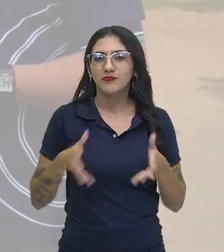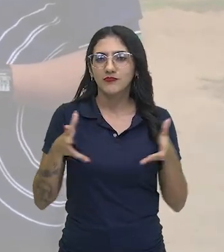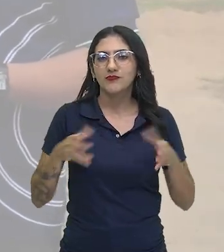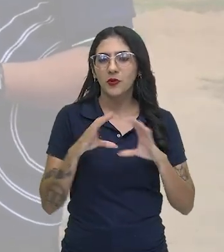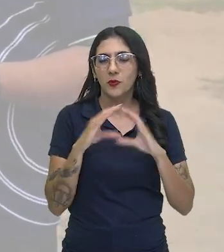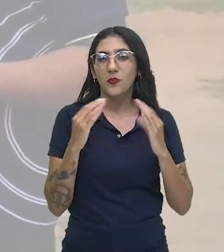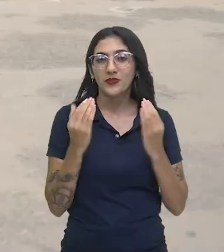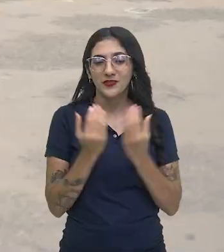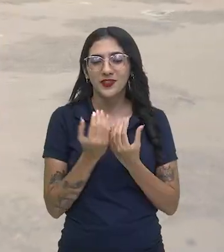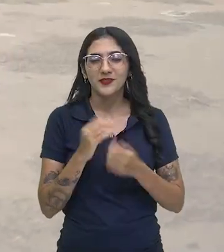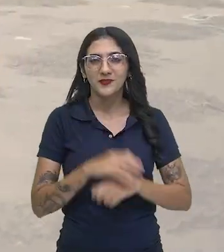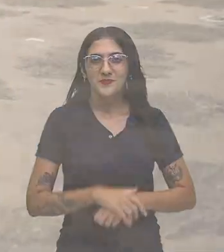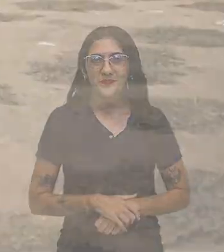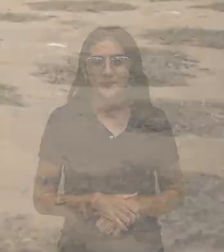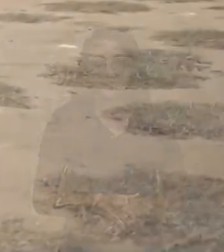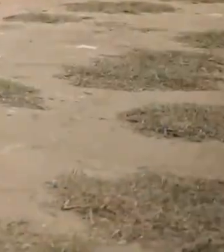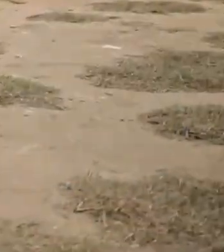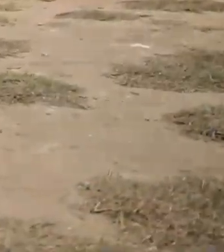aí, vem com a gente.